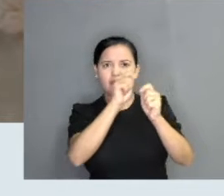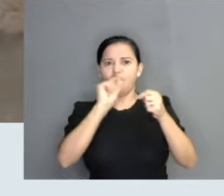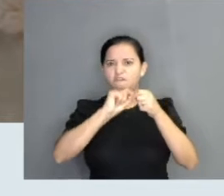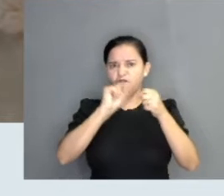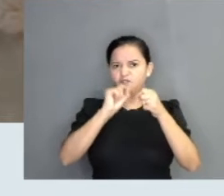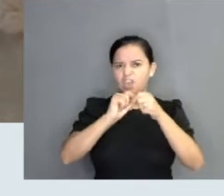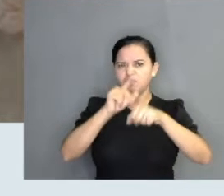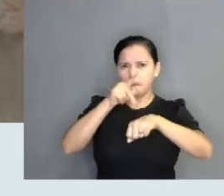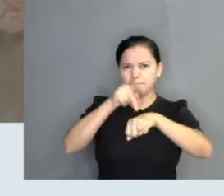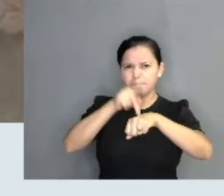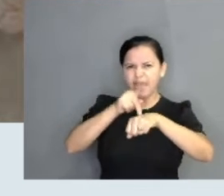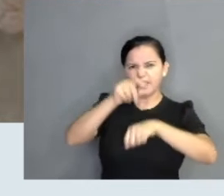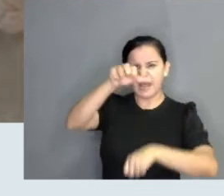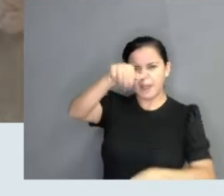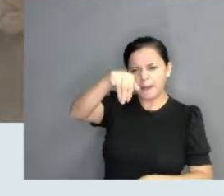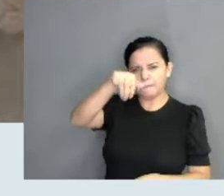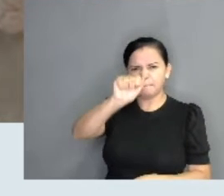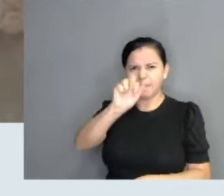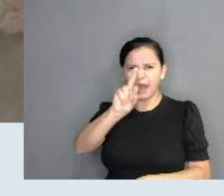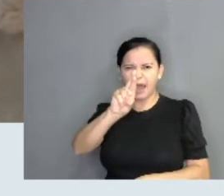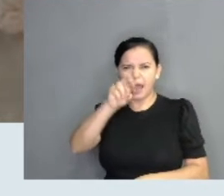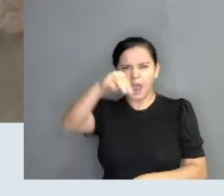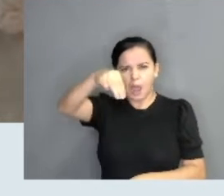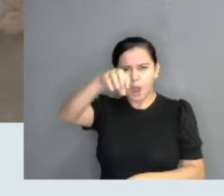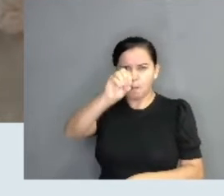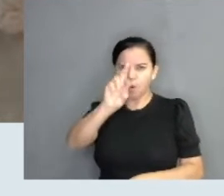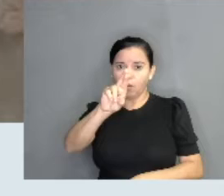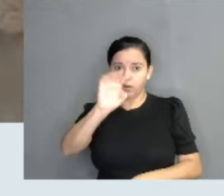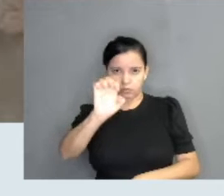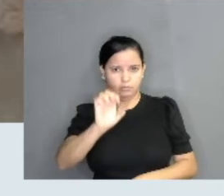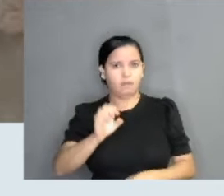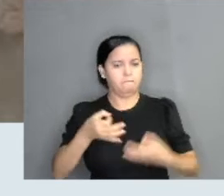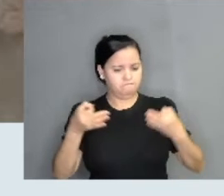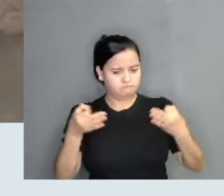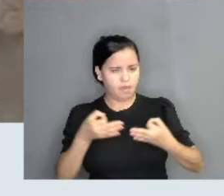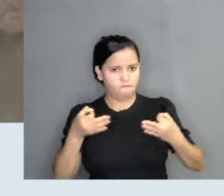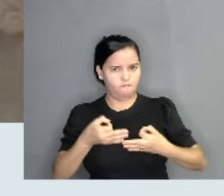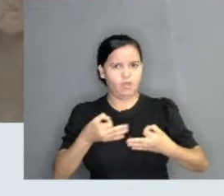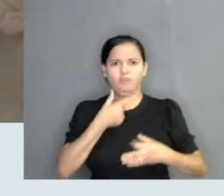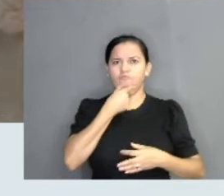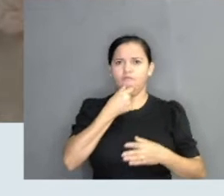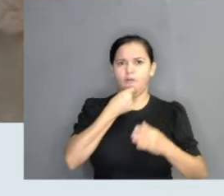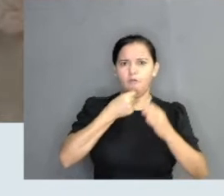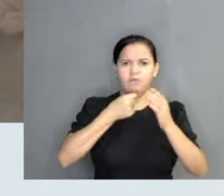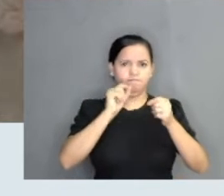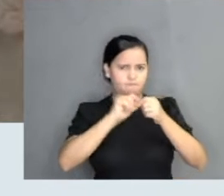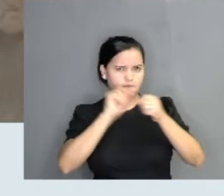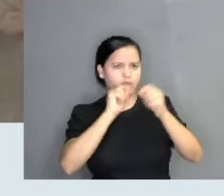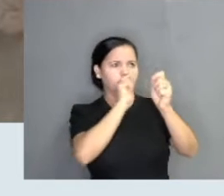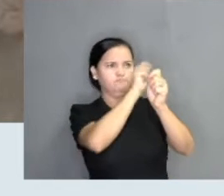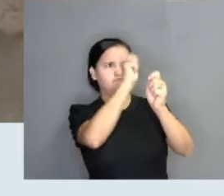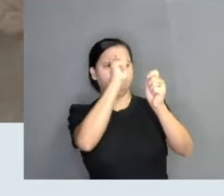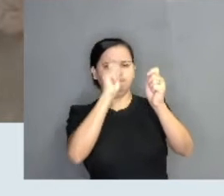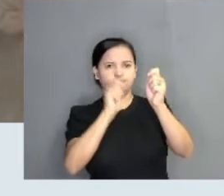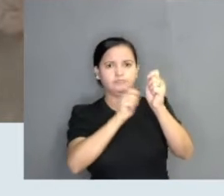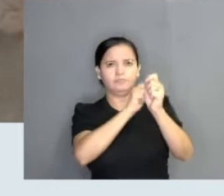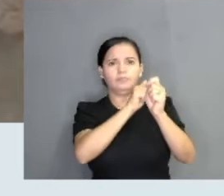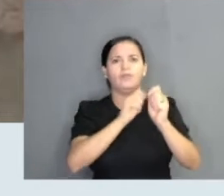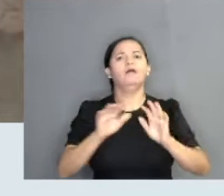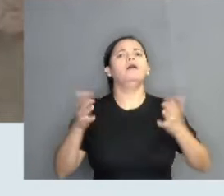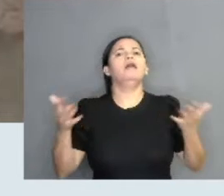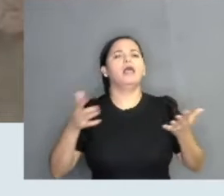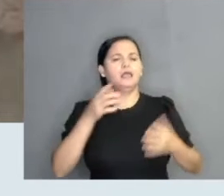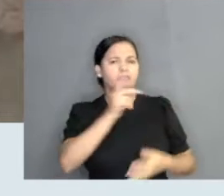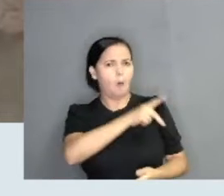mármore maciço. É muito bem feita essa imagem, em mármore maciço. Então, professor